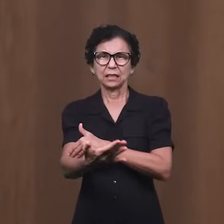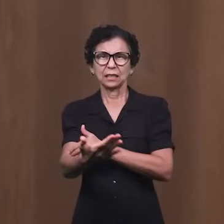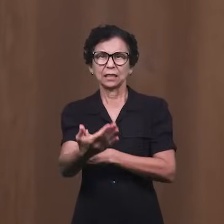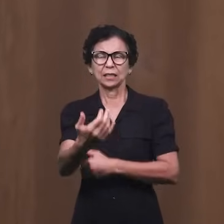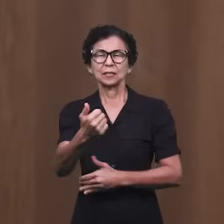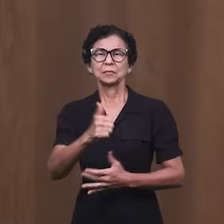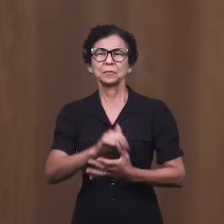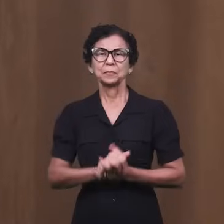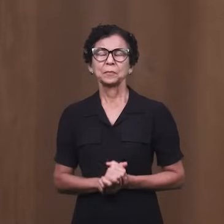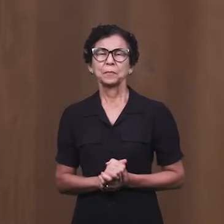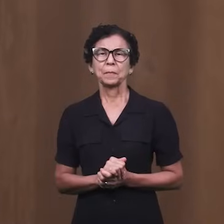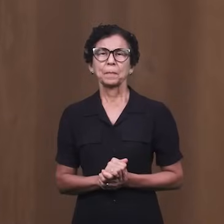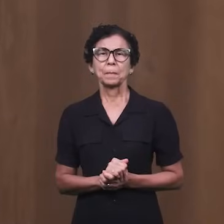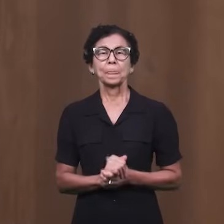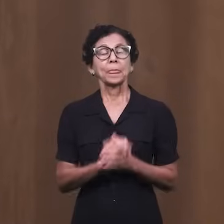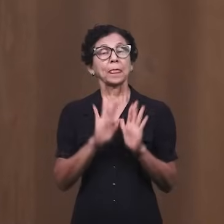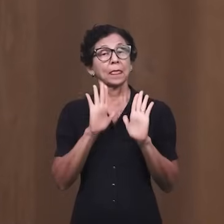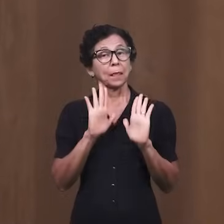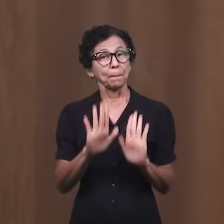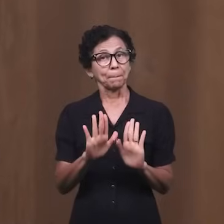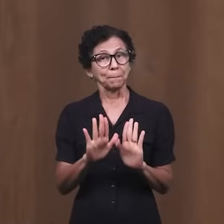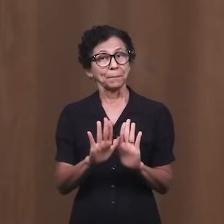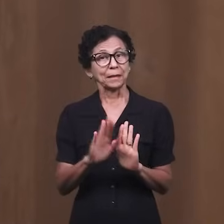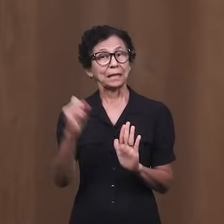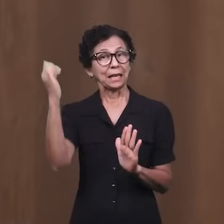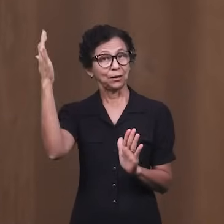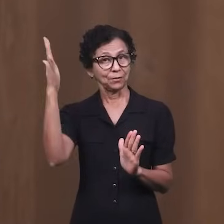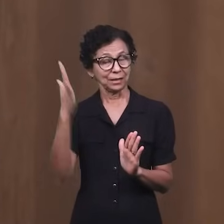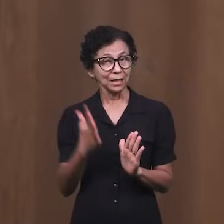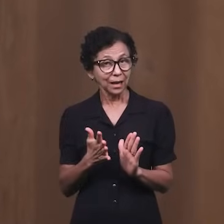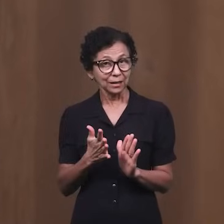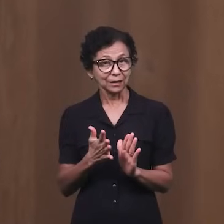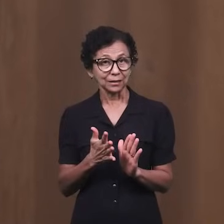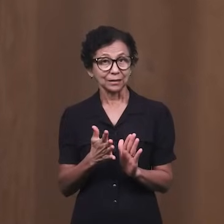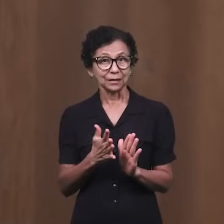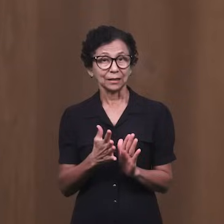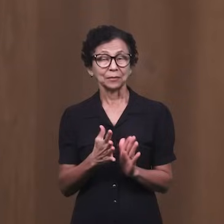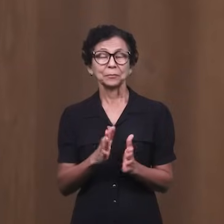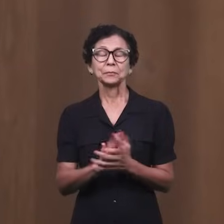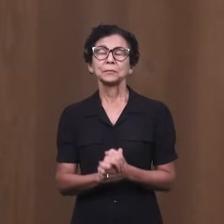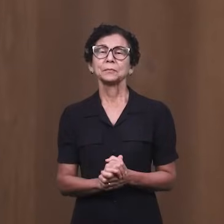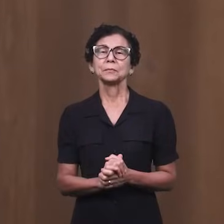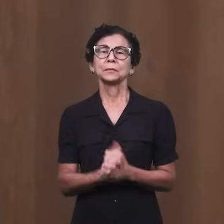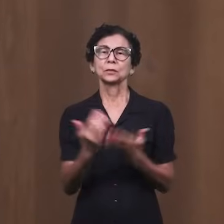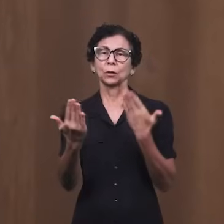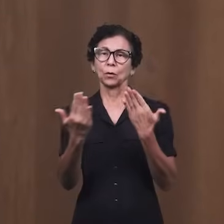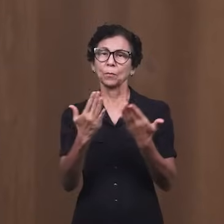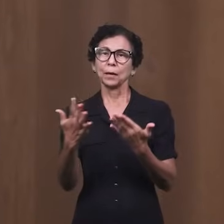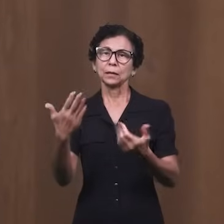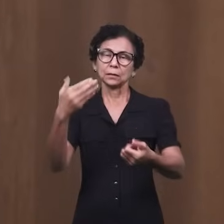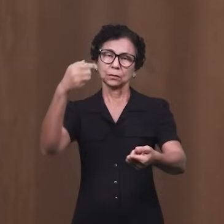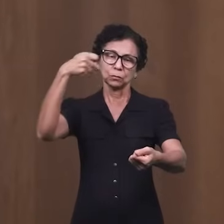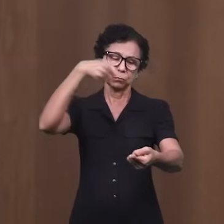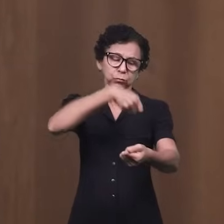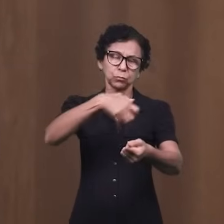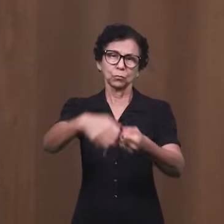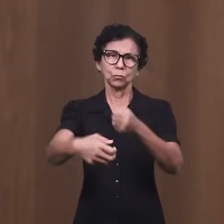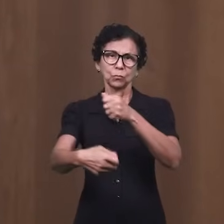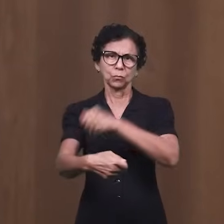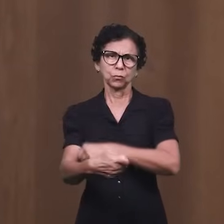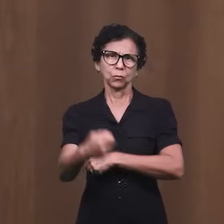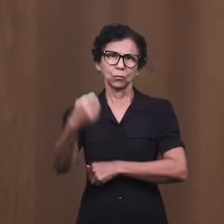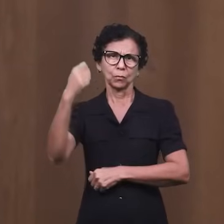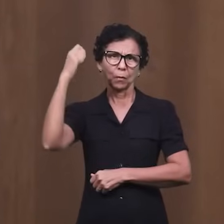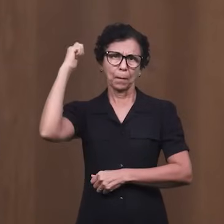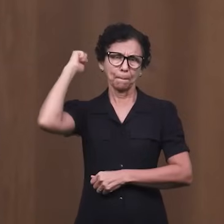discernir as intenções do coração então isso significa que a bíblia ela